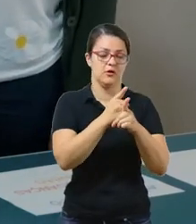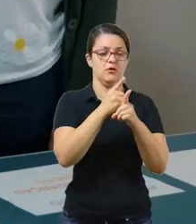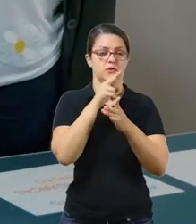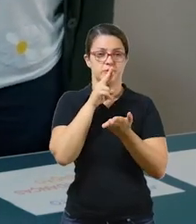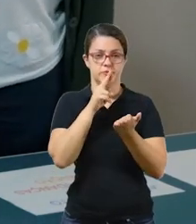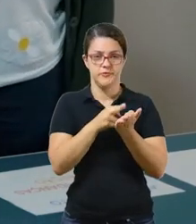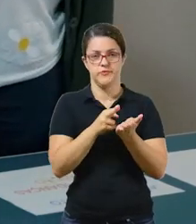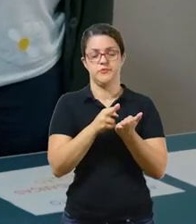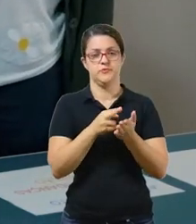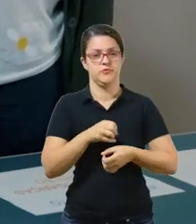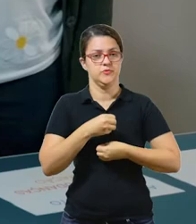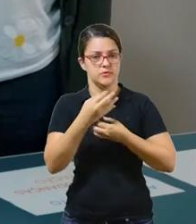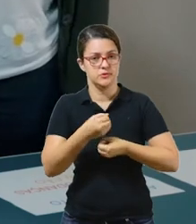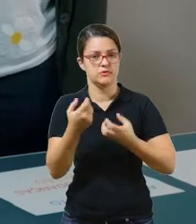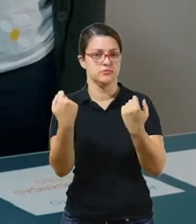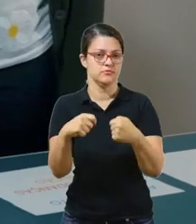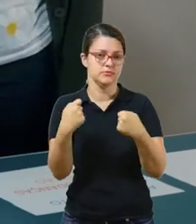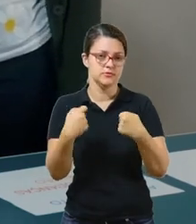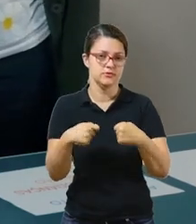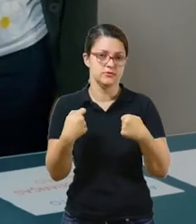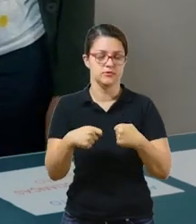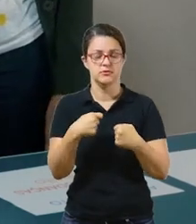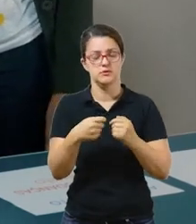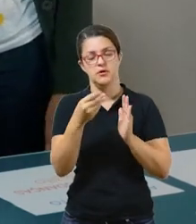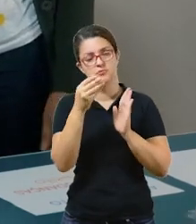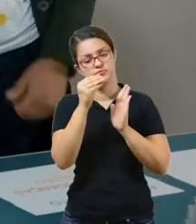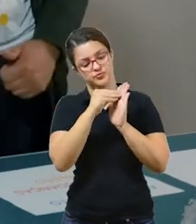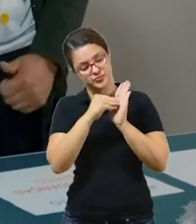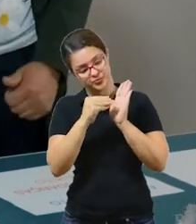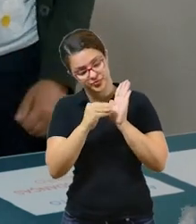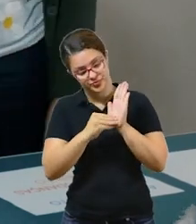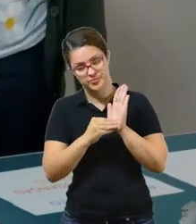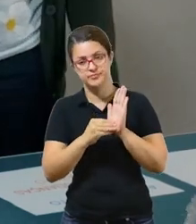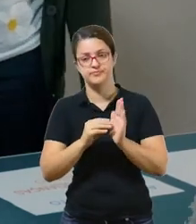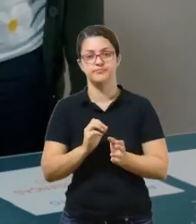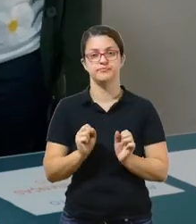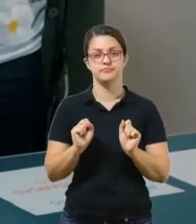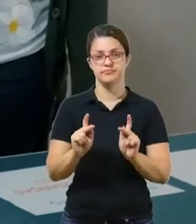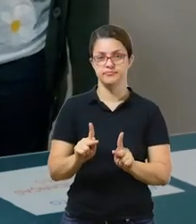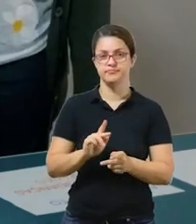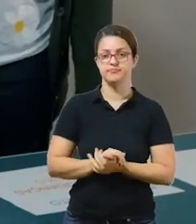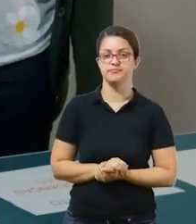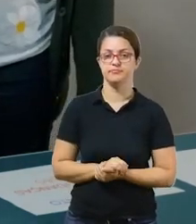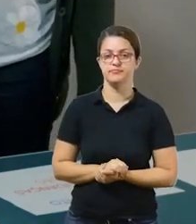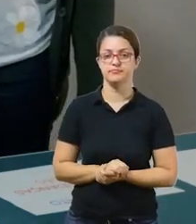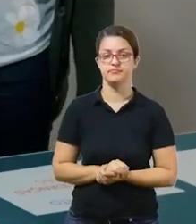as informações que você precisa preencher, certo? Muito bem.